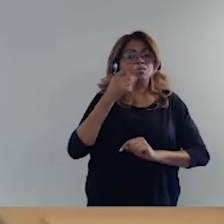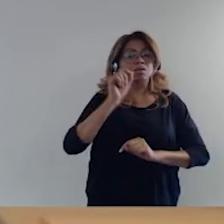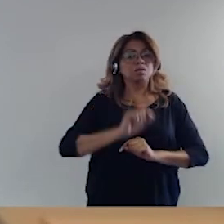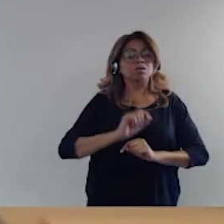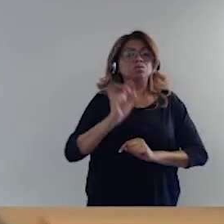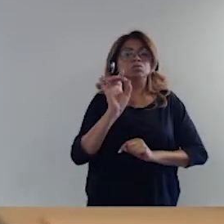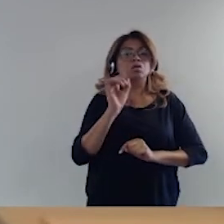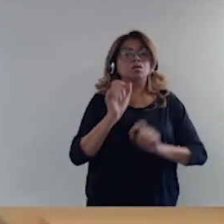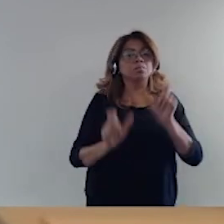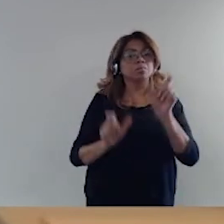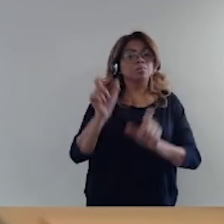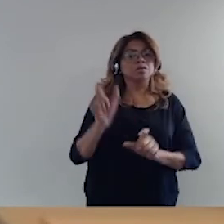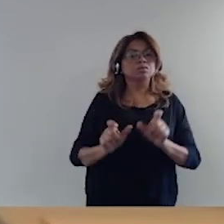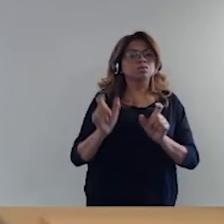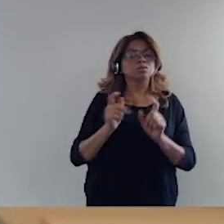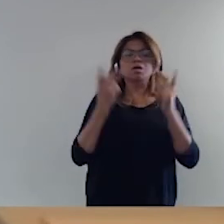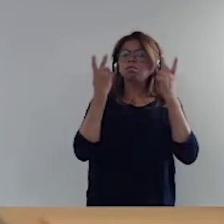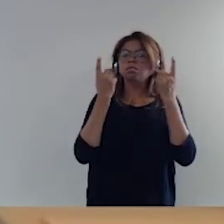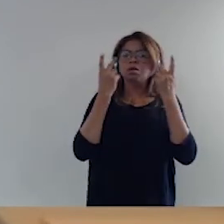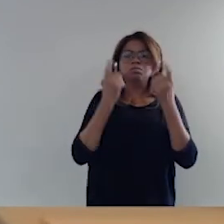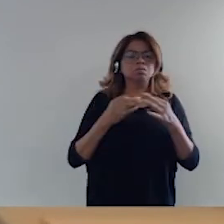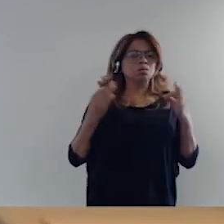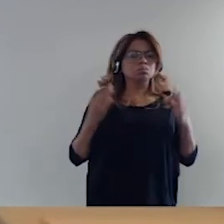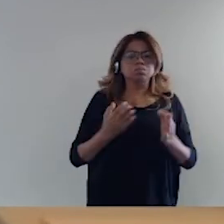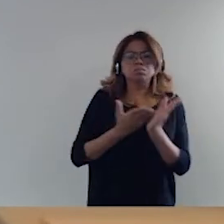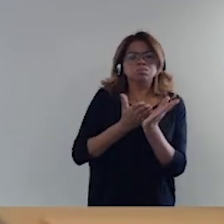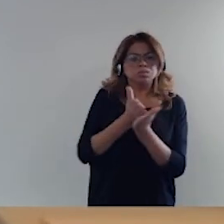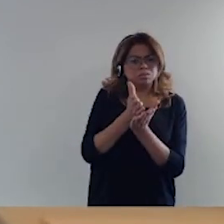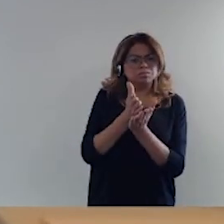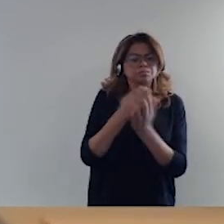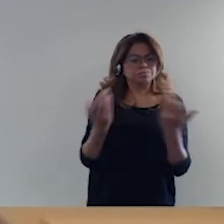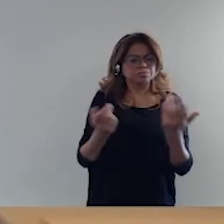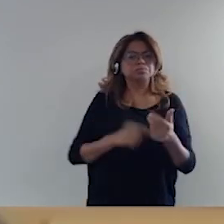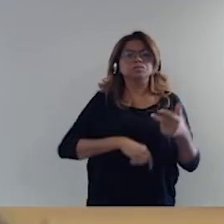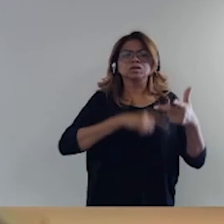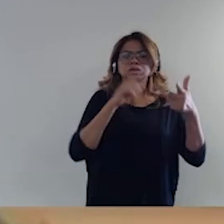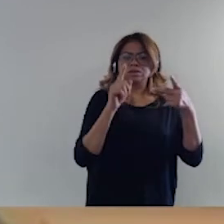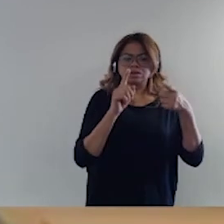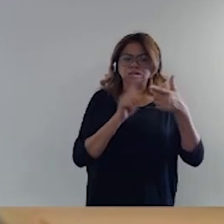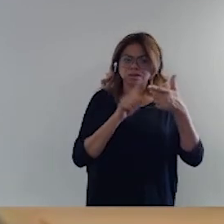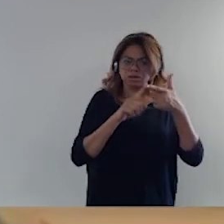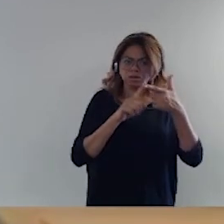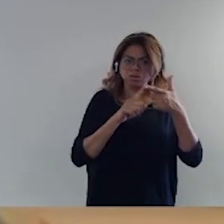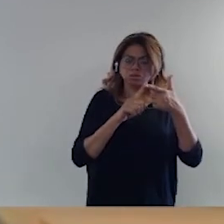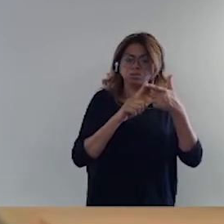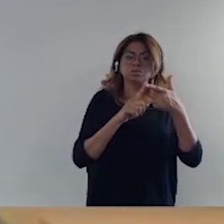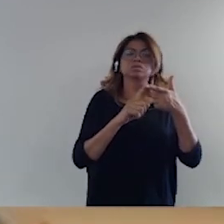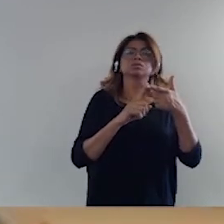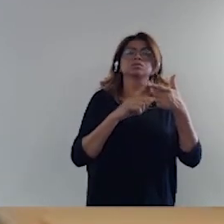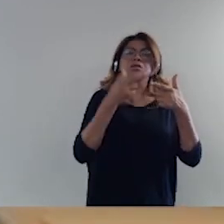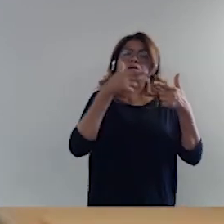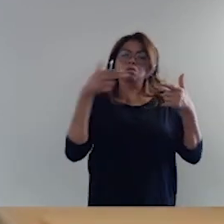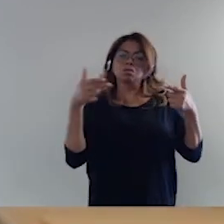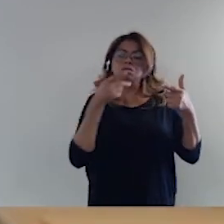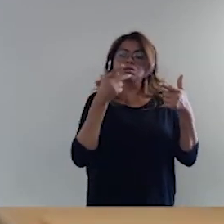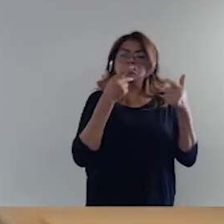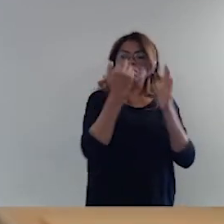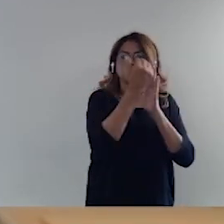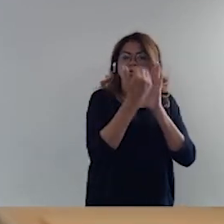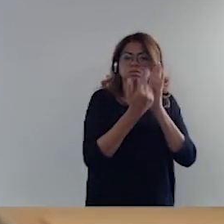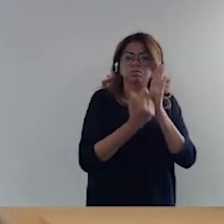pessoas serem naturalmente corretas. Em segundo lugar, o segundo item da minha agenda é